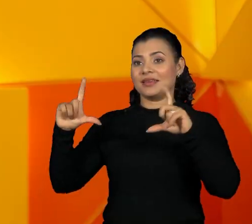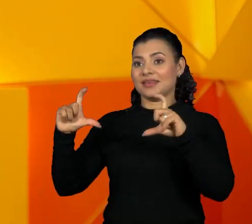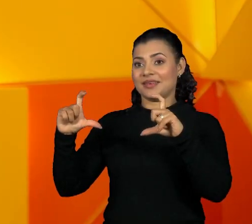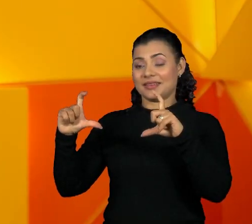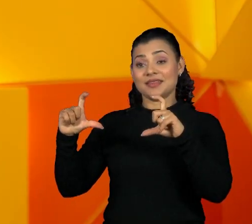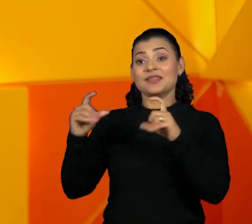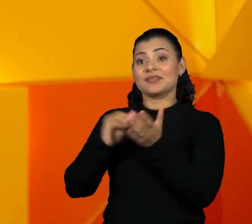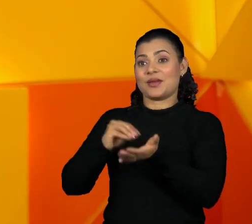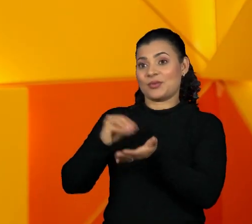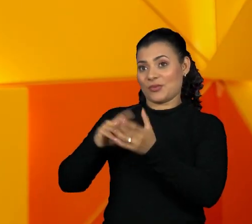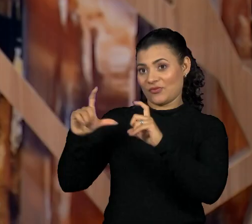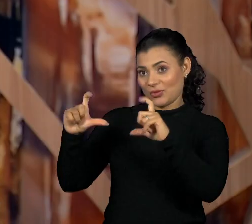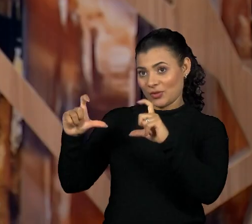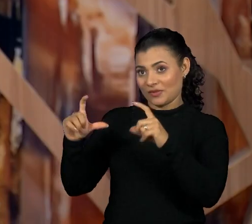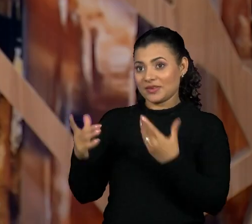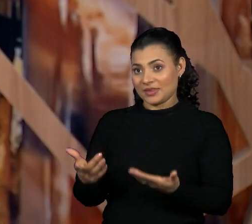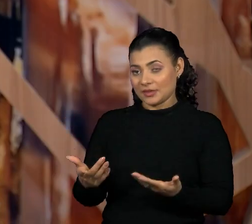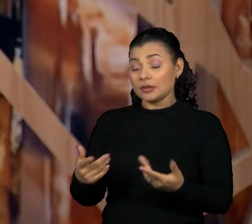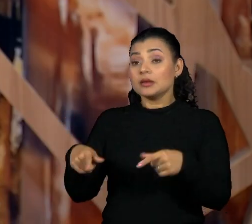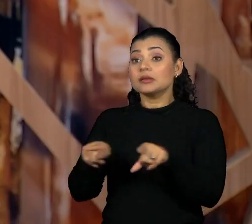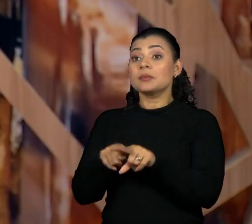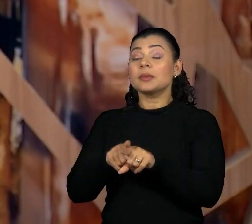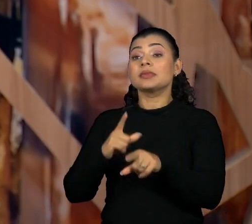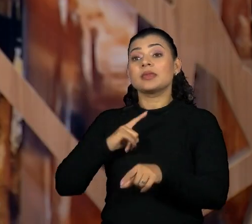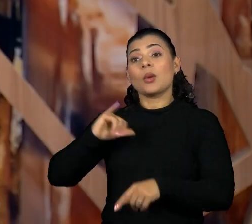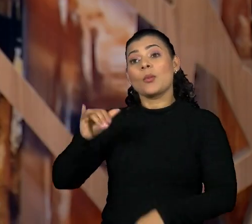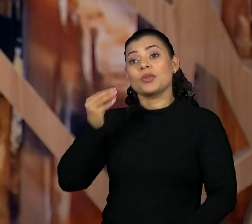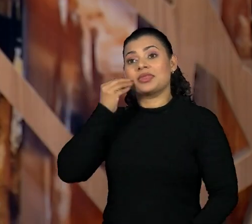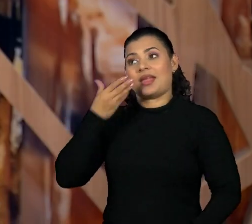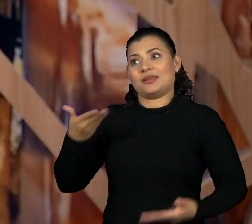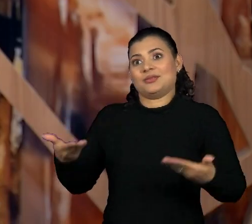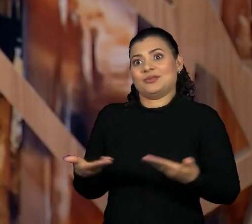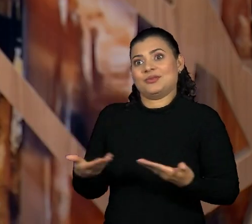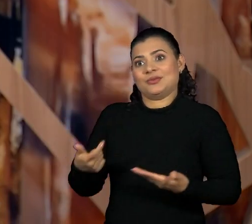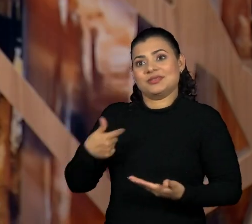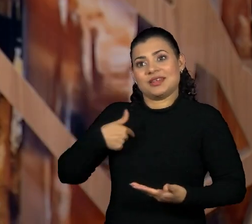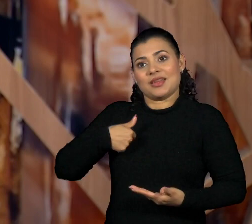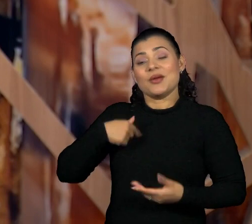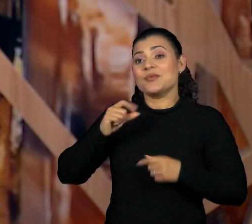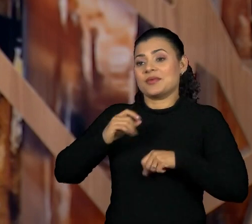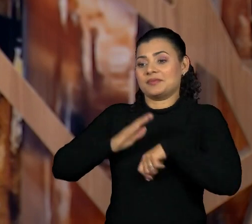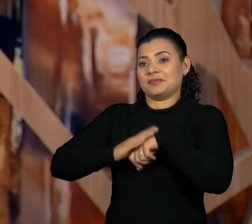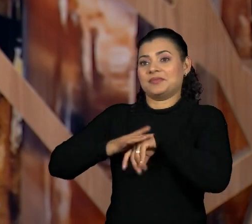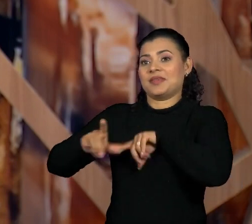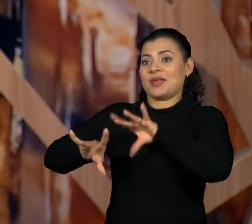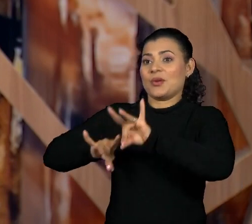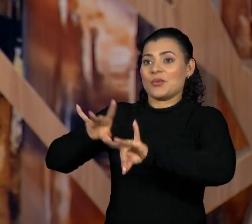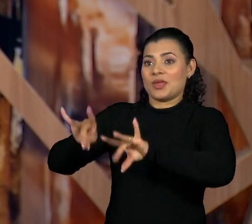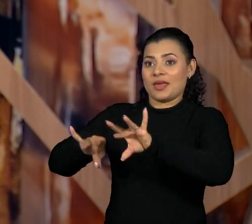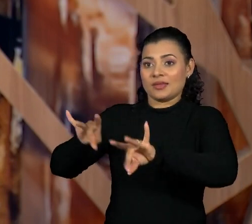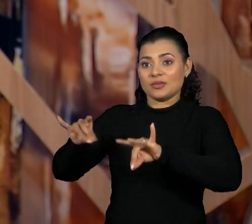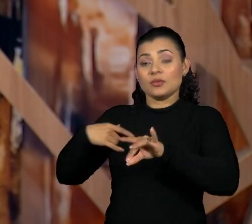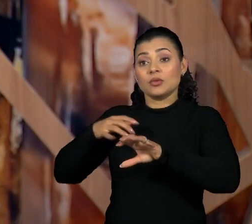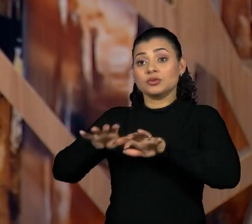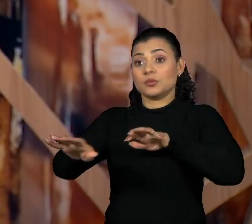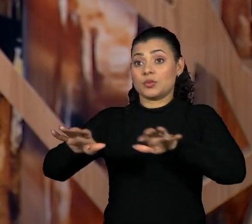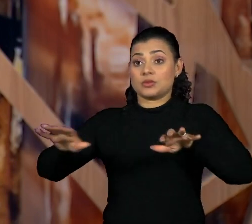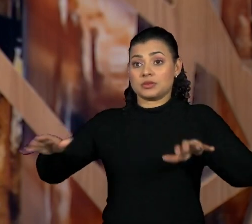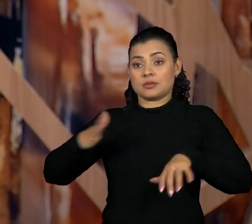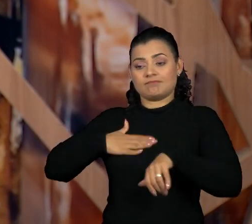é? E eu tenho o privilégio, não é, de ser o curador de uma